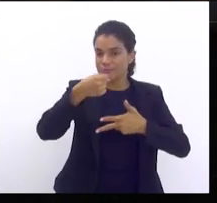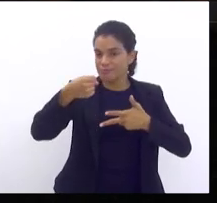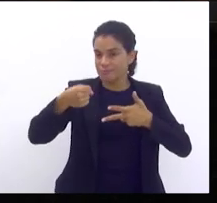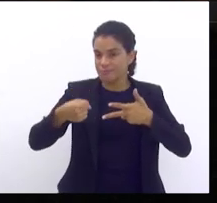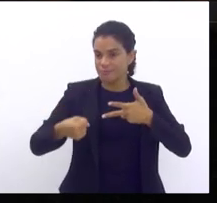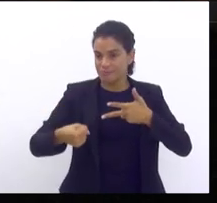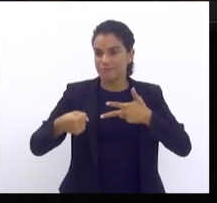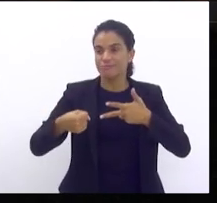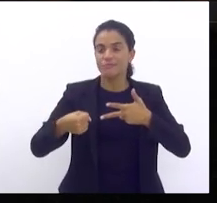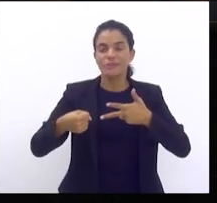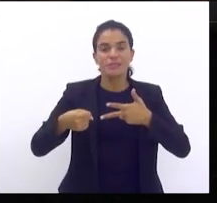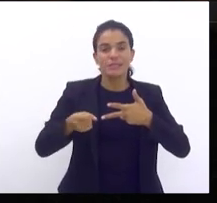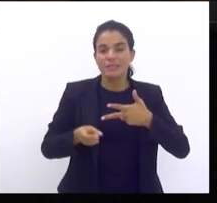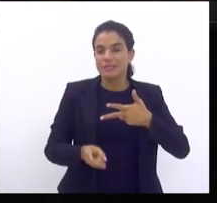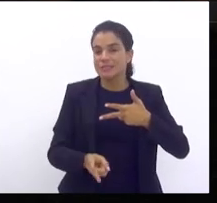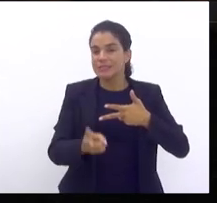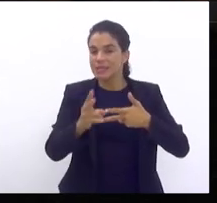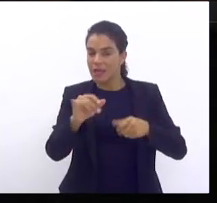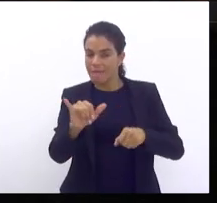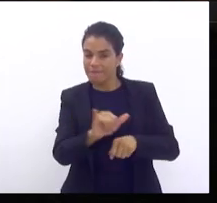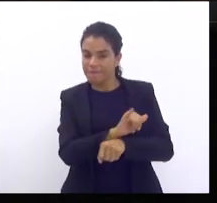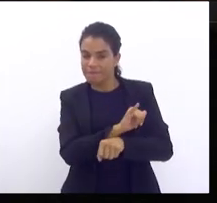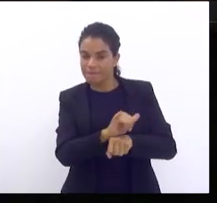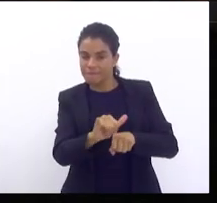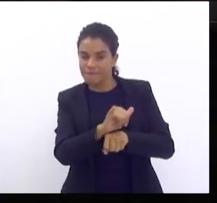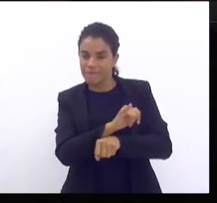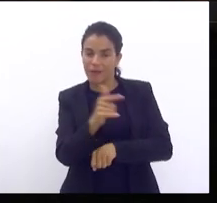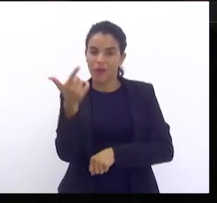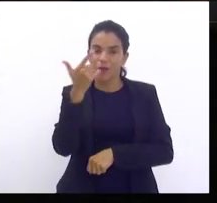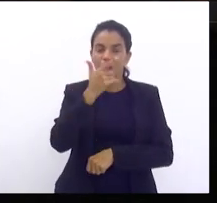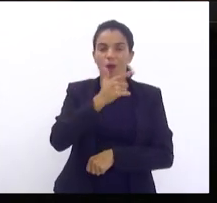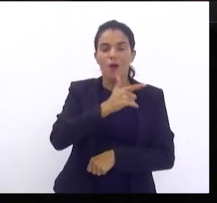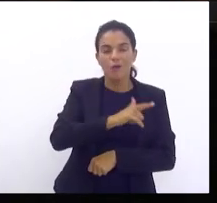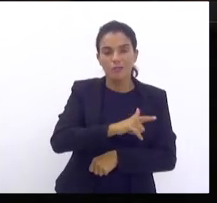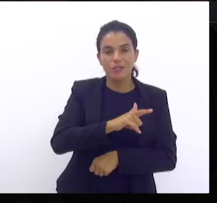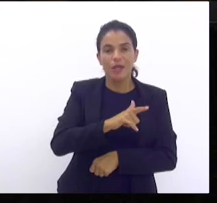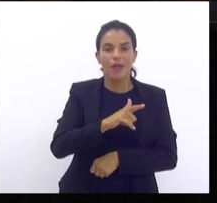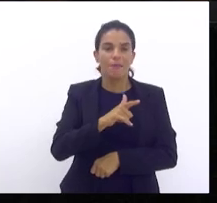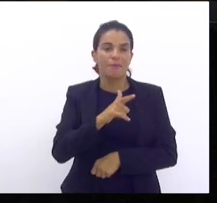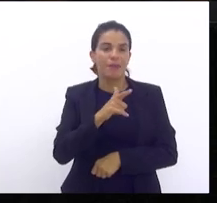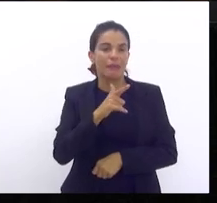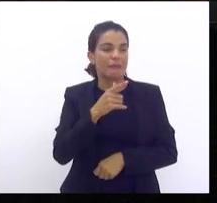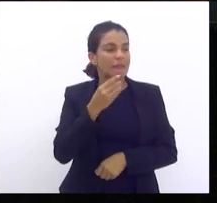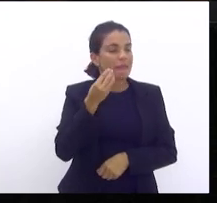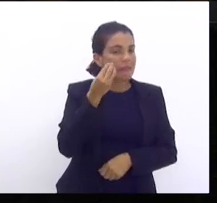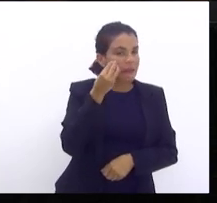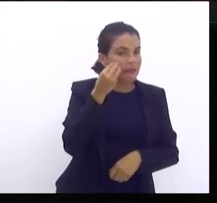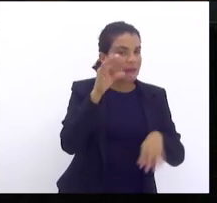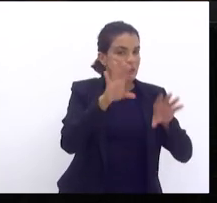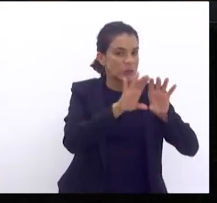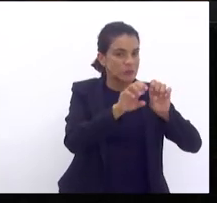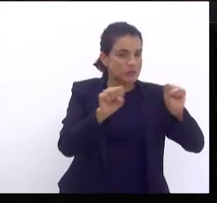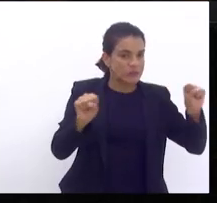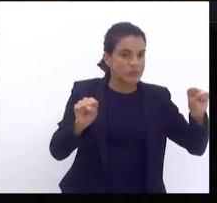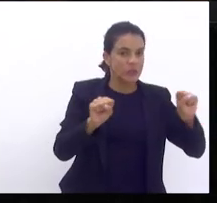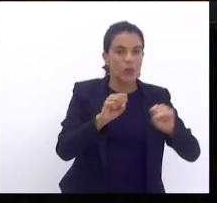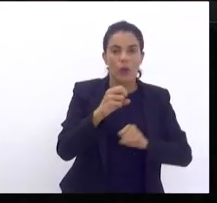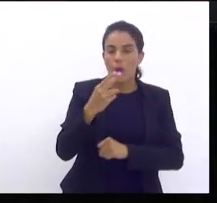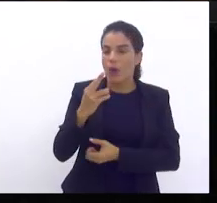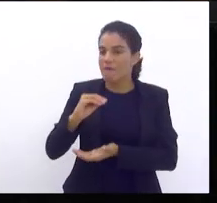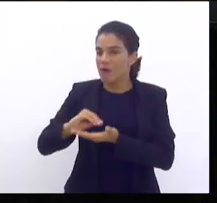instituídos sempre arranjam uma forma quer seja buscando os tribunais quer seja